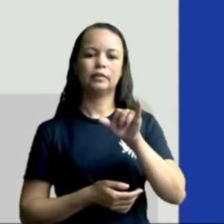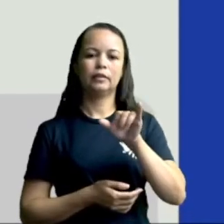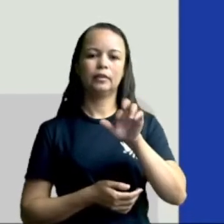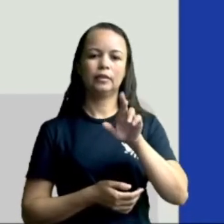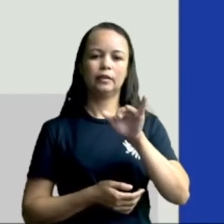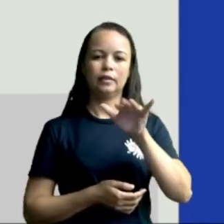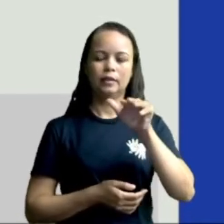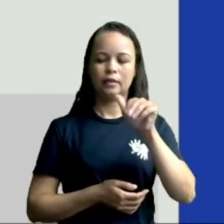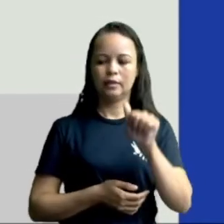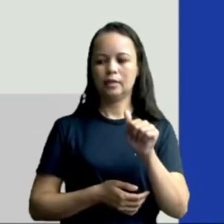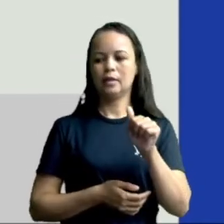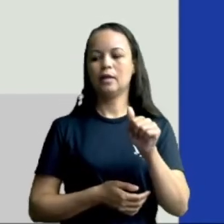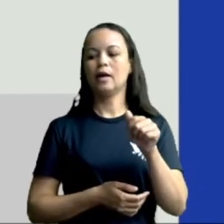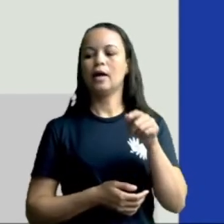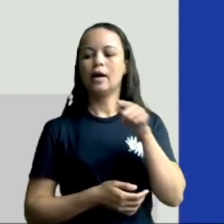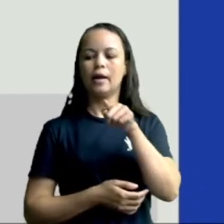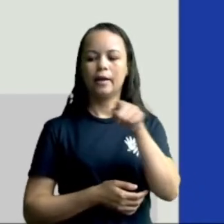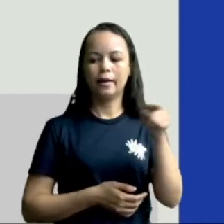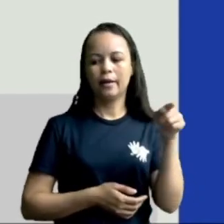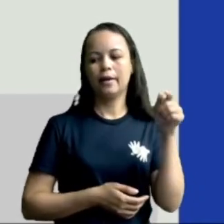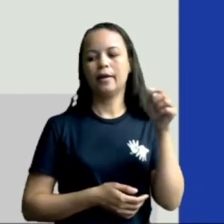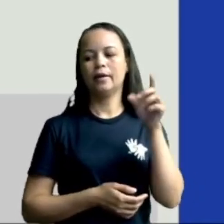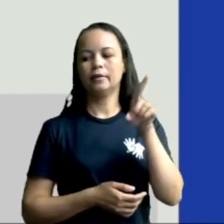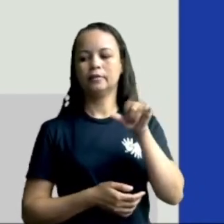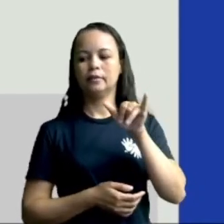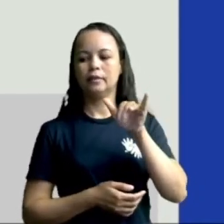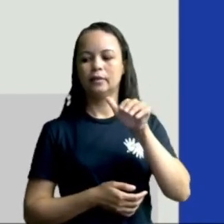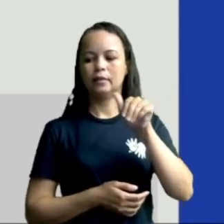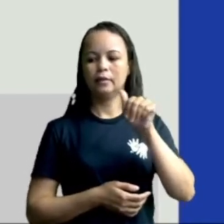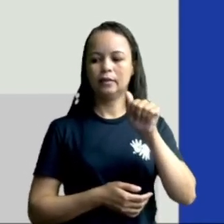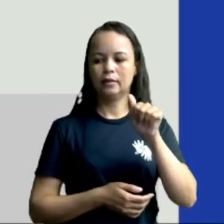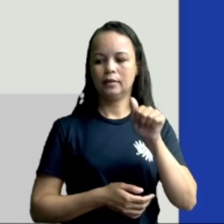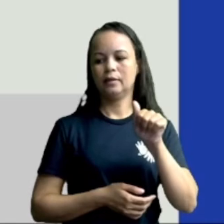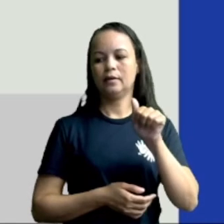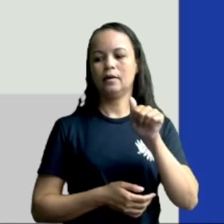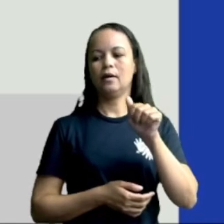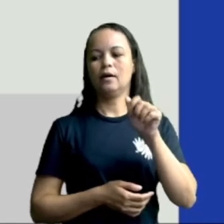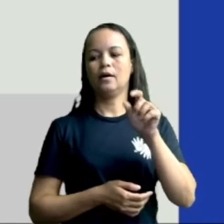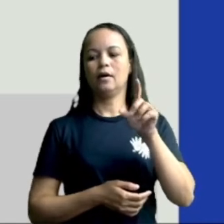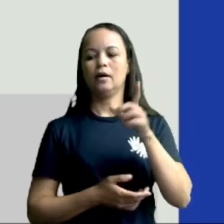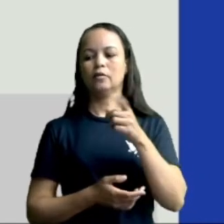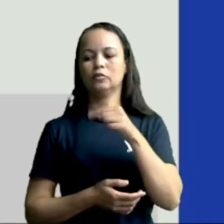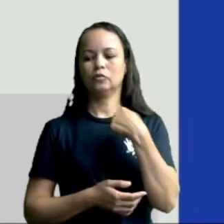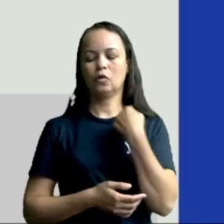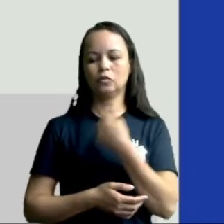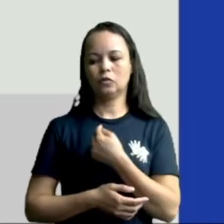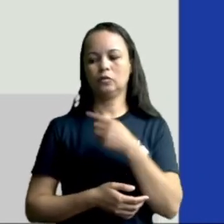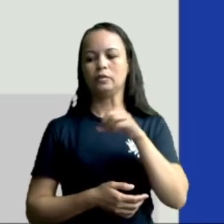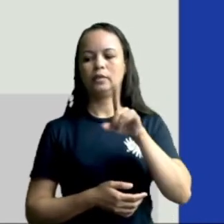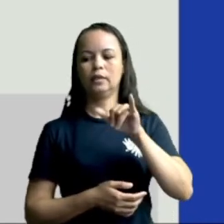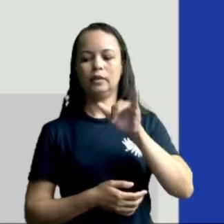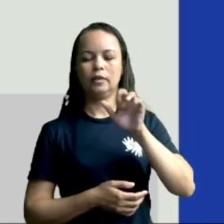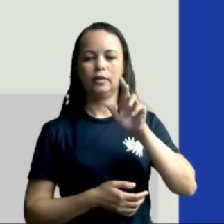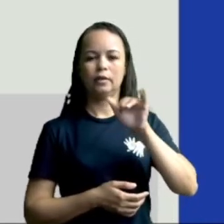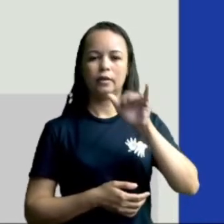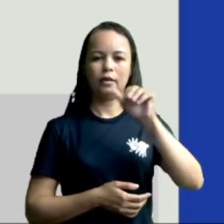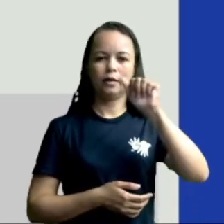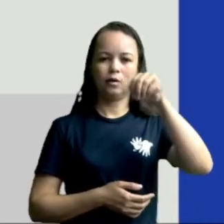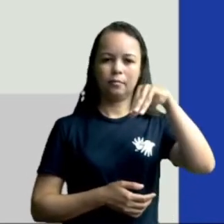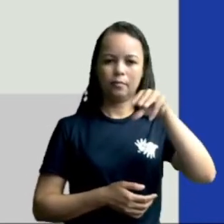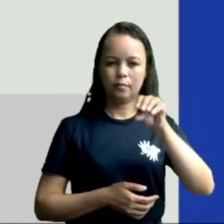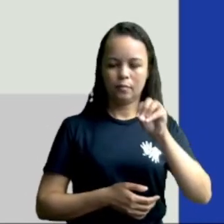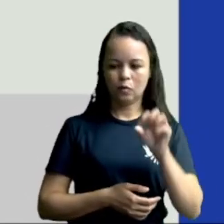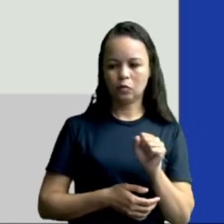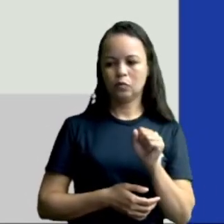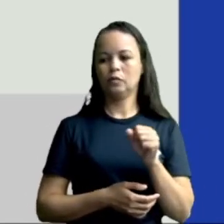tu dirias, ele diria, nosotros diríamos, vosotros dirias, ellos diriam.